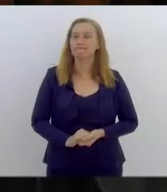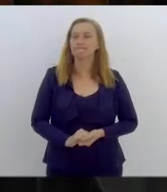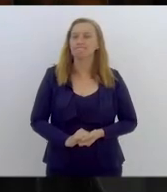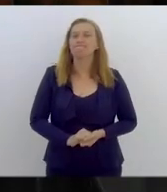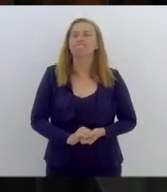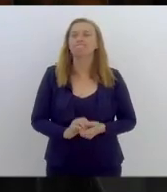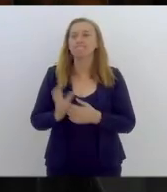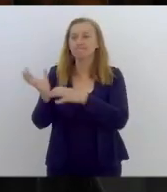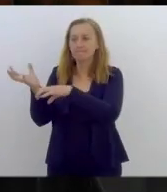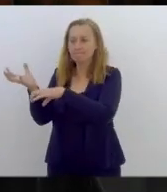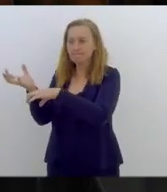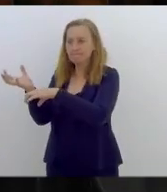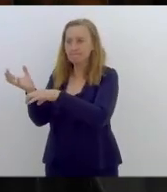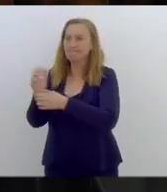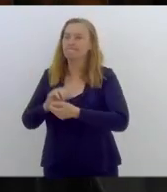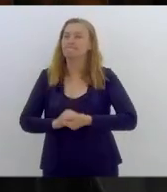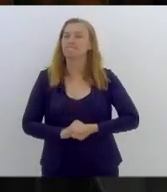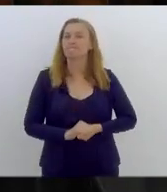nacional